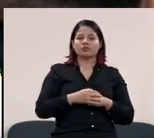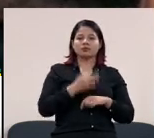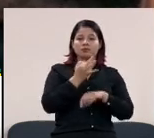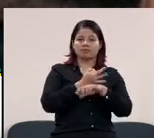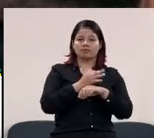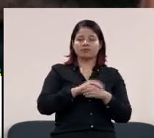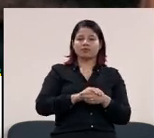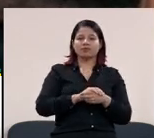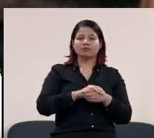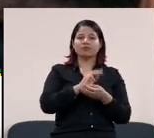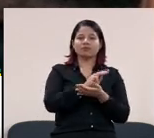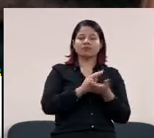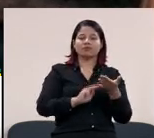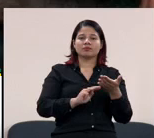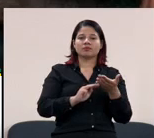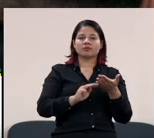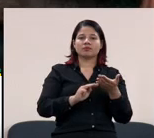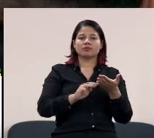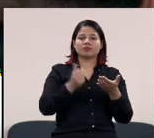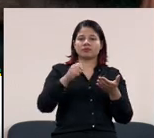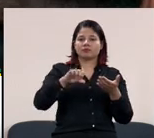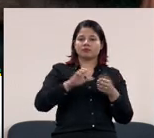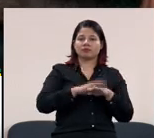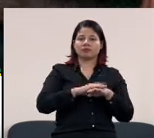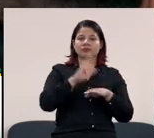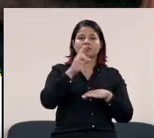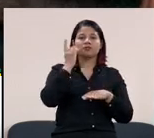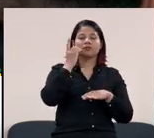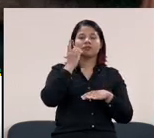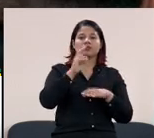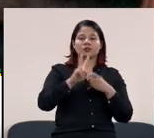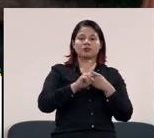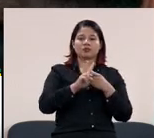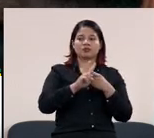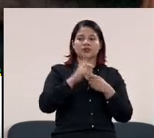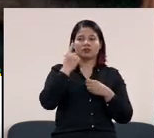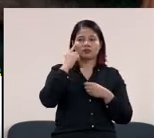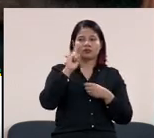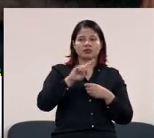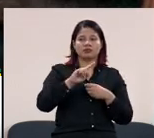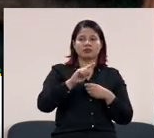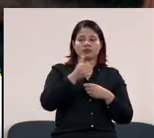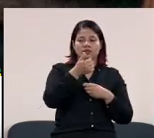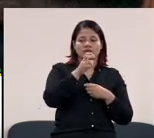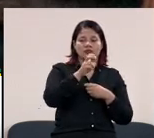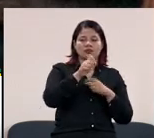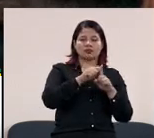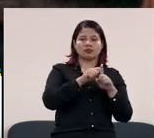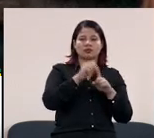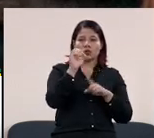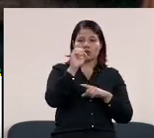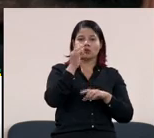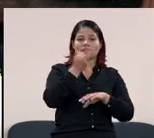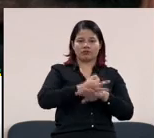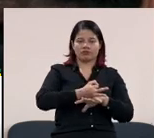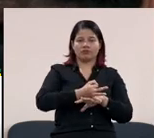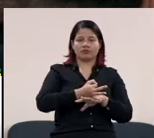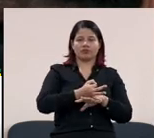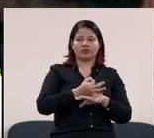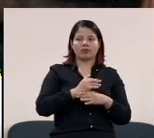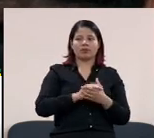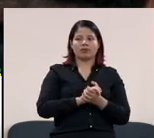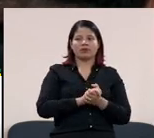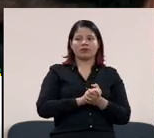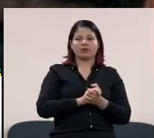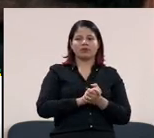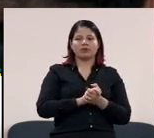Memorando 59/2019, deputado Dr. Vitor, justificando a ausência na sessão ordinária no dia 15 de outubro de 2019 por motivos